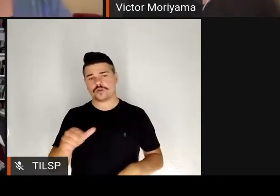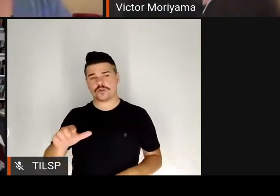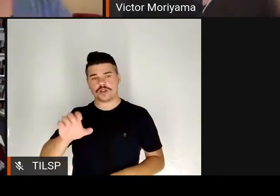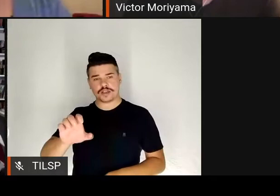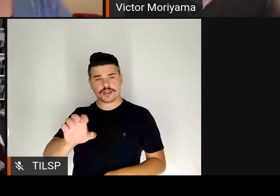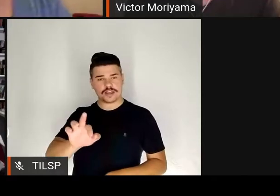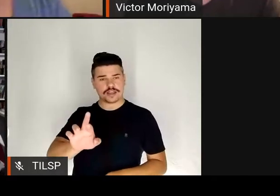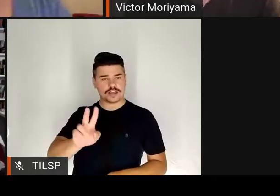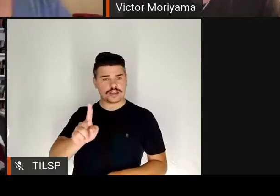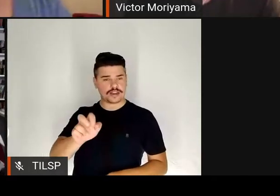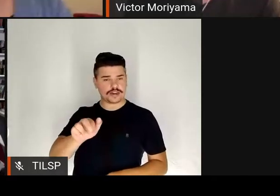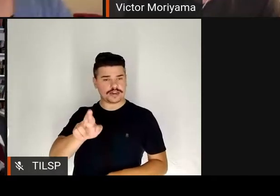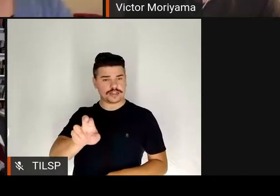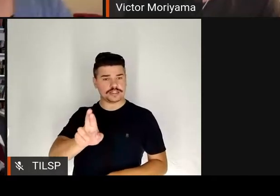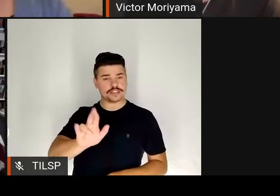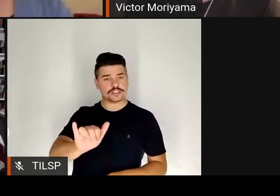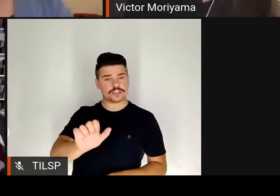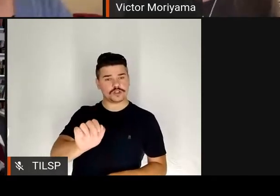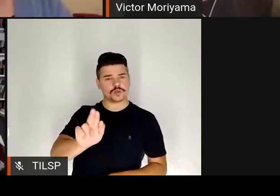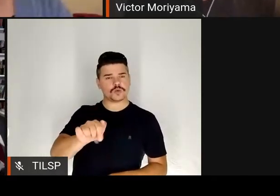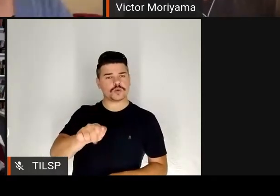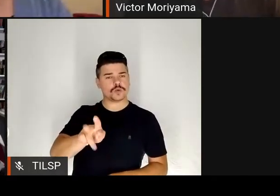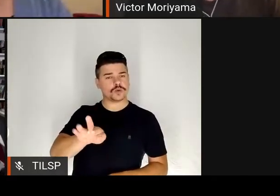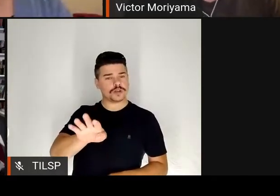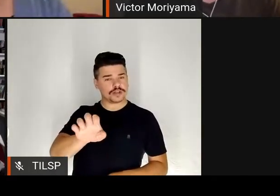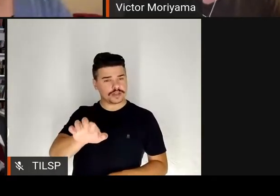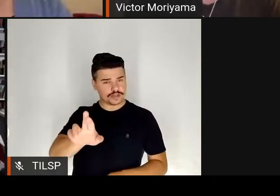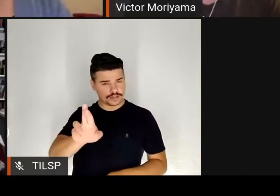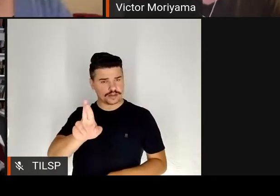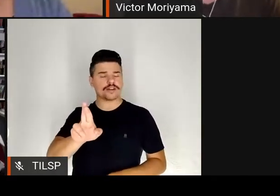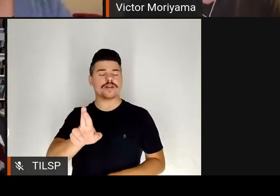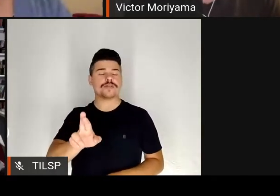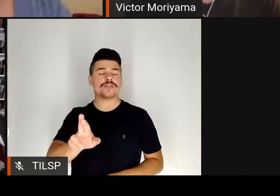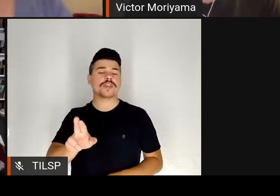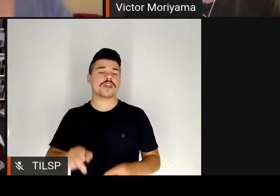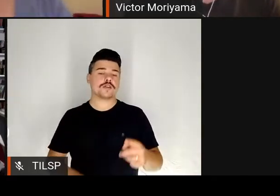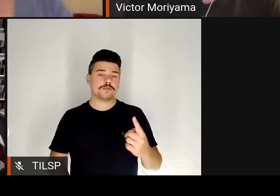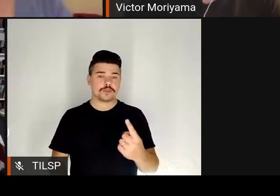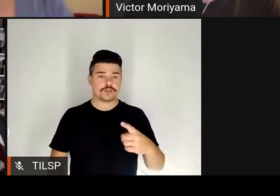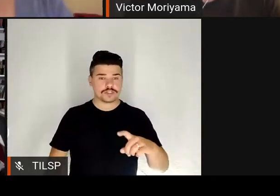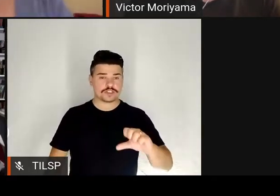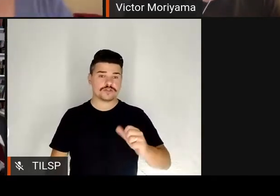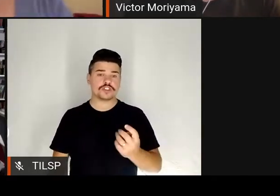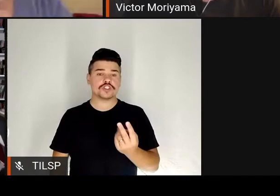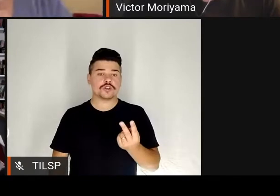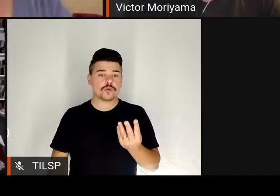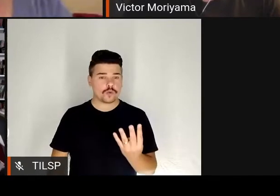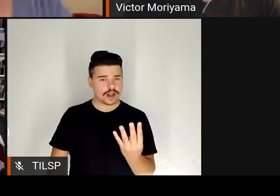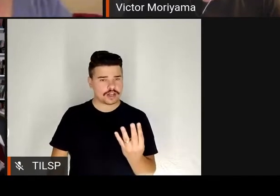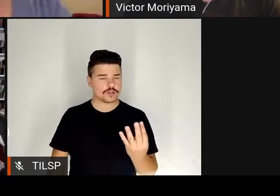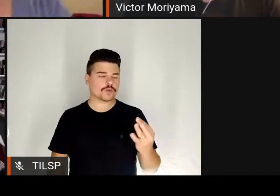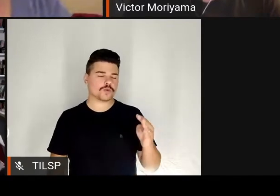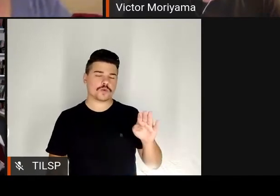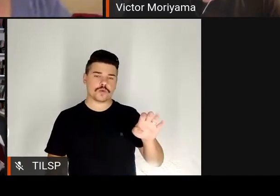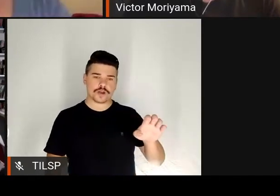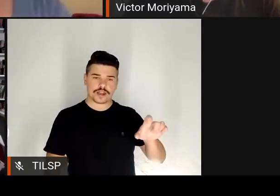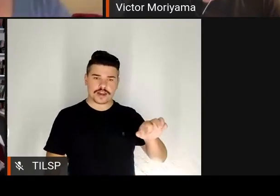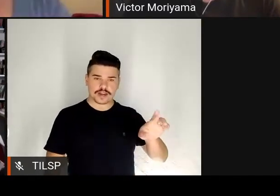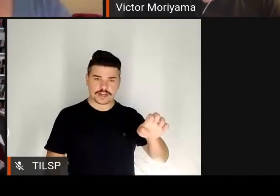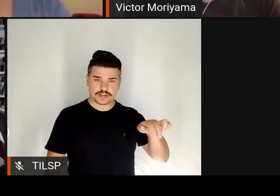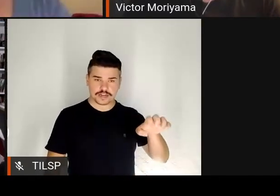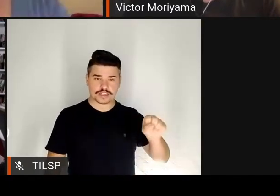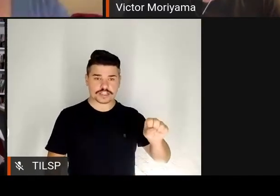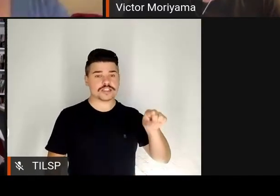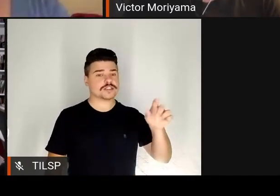em 24, o Ernest Friedrich, ele publicou um livro, um álbum fotográfico chamado Guerra